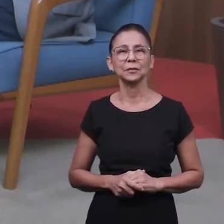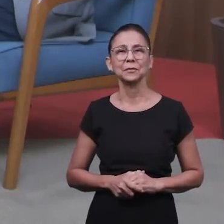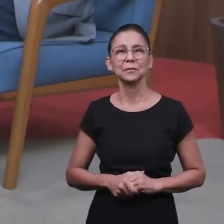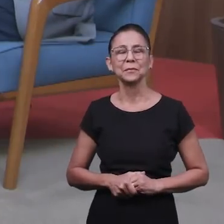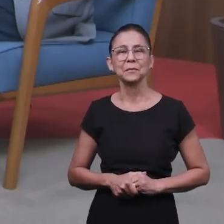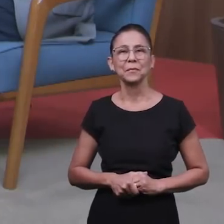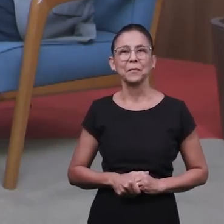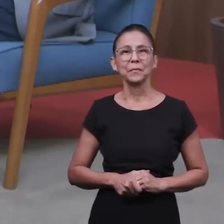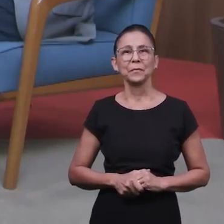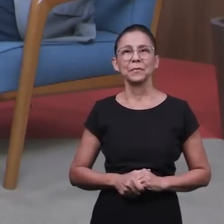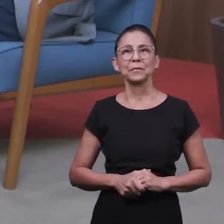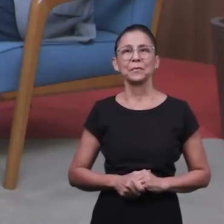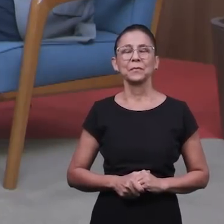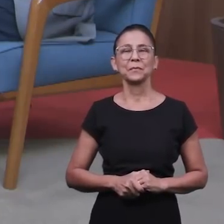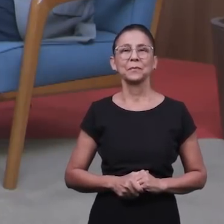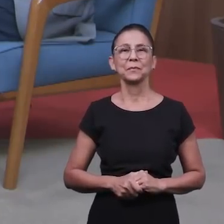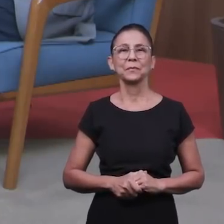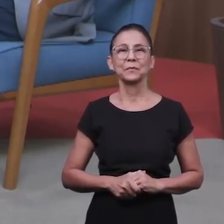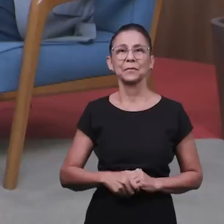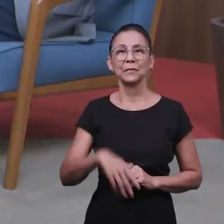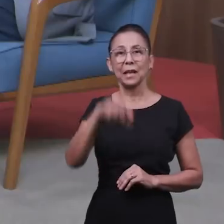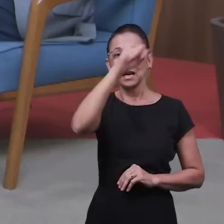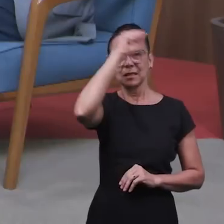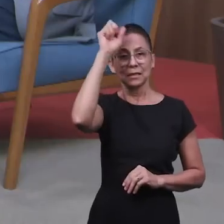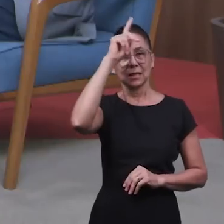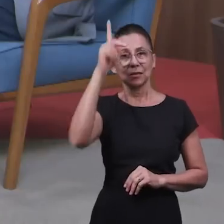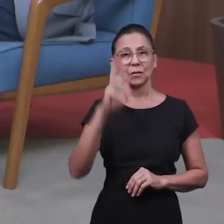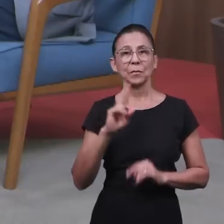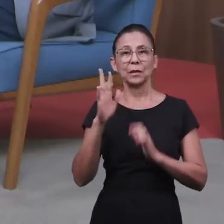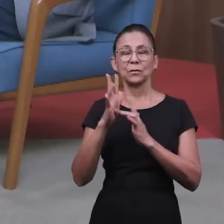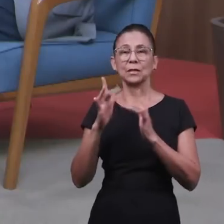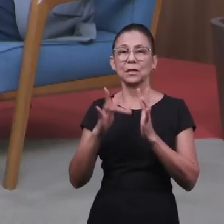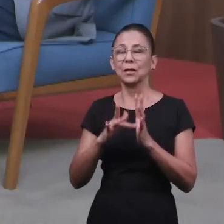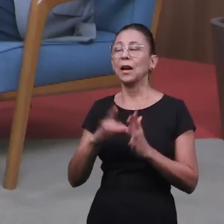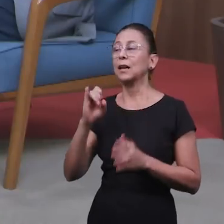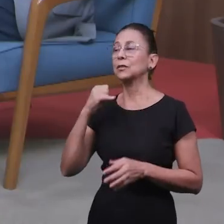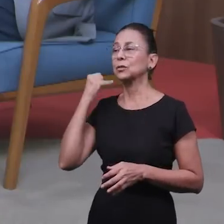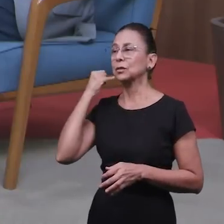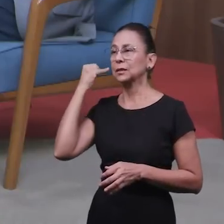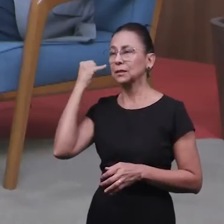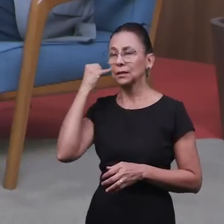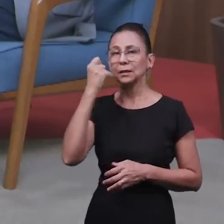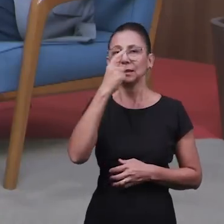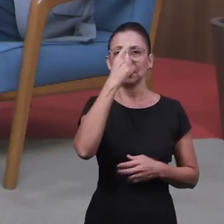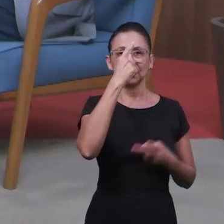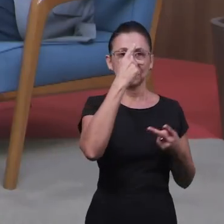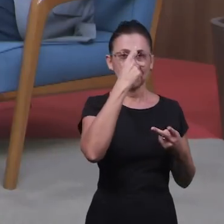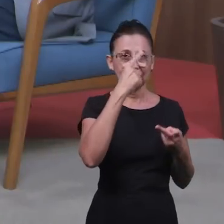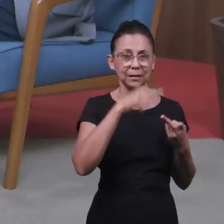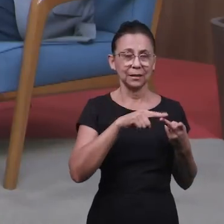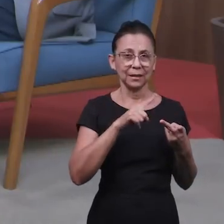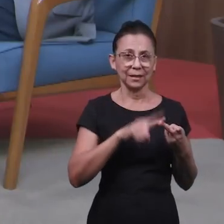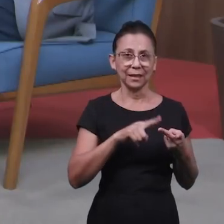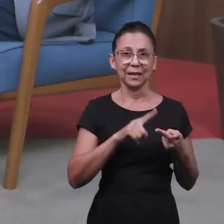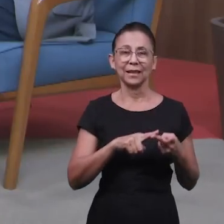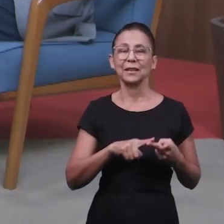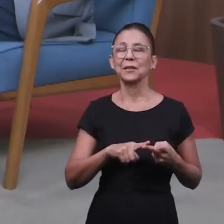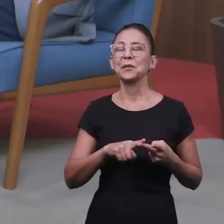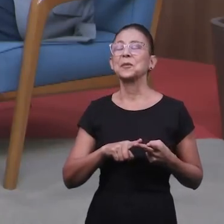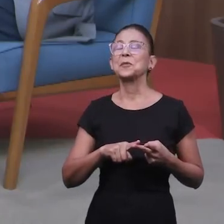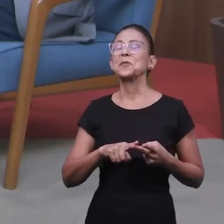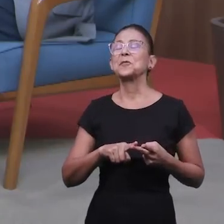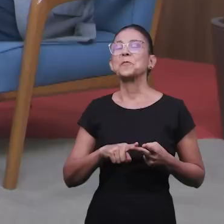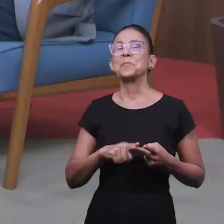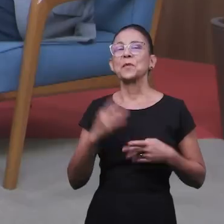Pai do Senhor, seja bem-vindo. Pai do Senhor, Josias, Daniel e a todos. É uma alegria, muita edificação